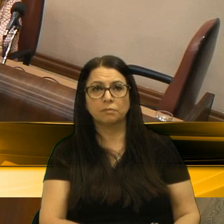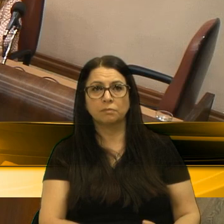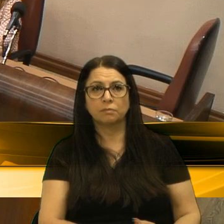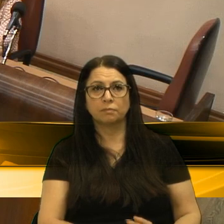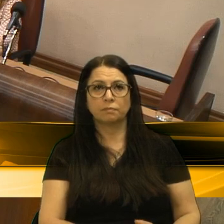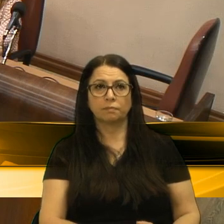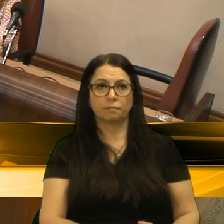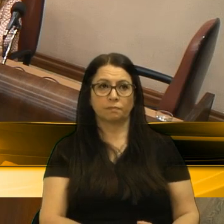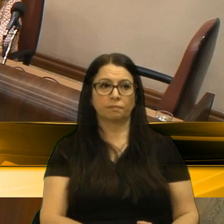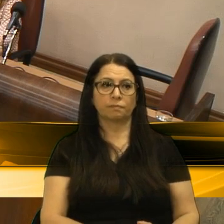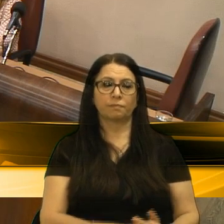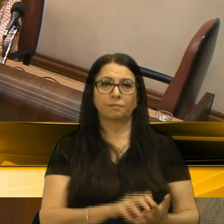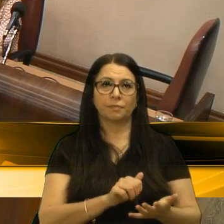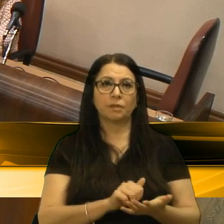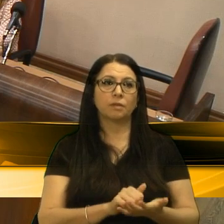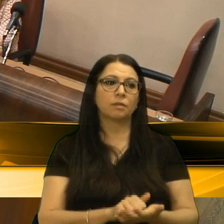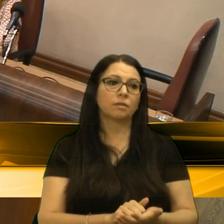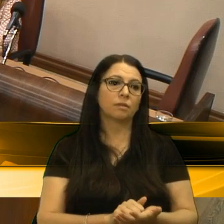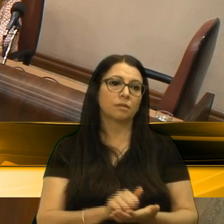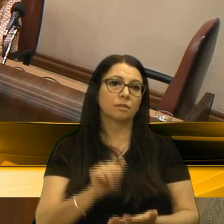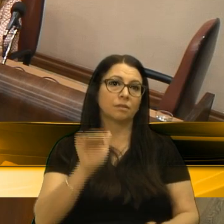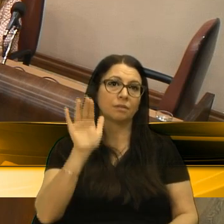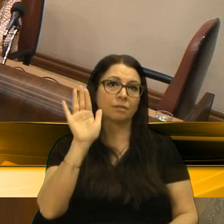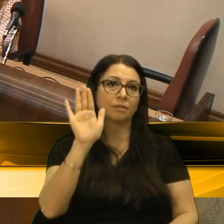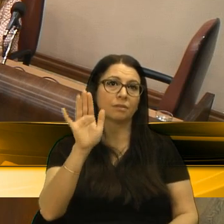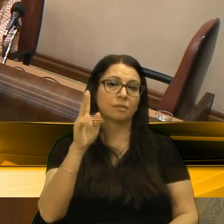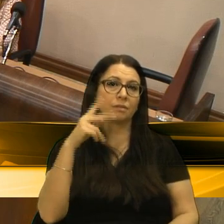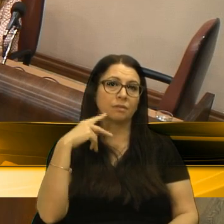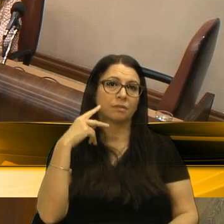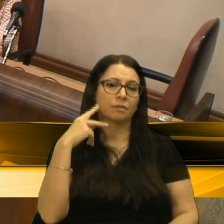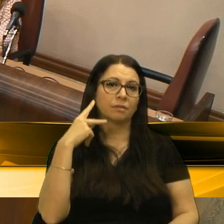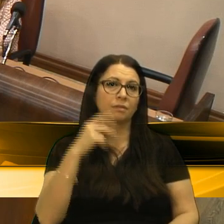Senhor presidente, uma declaração de líder após o vereador Meneguzzi.